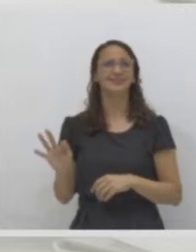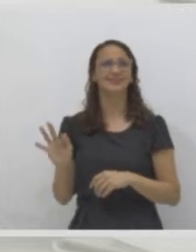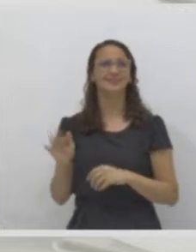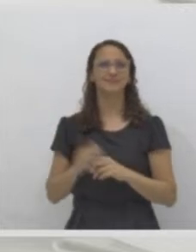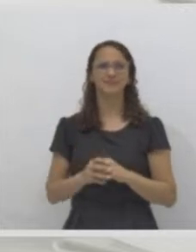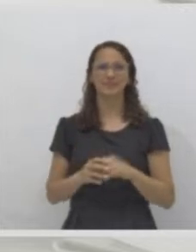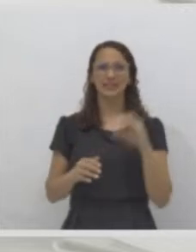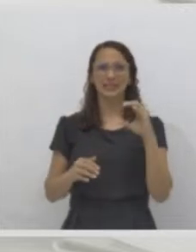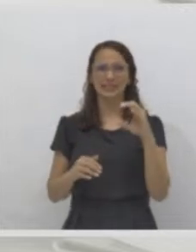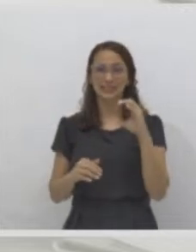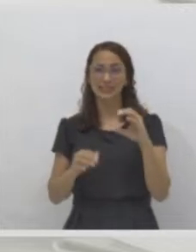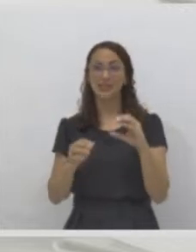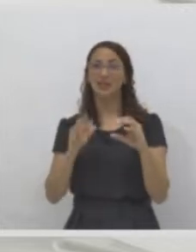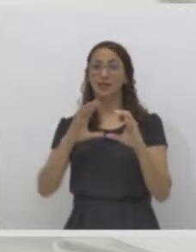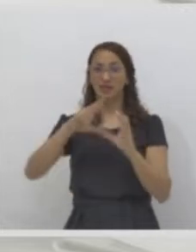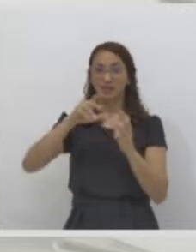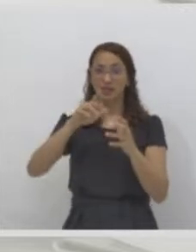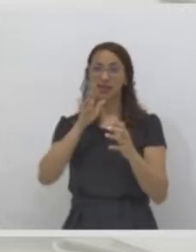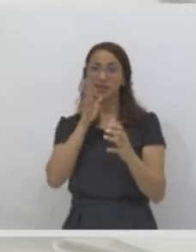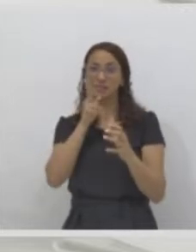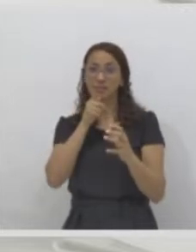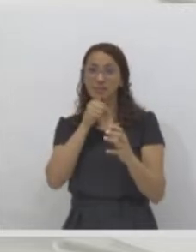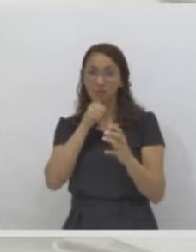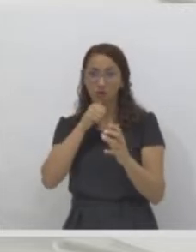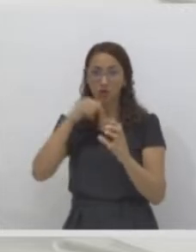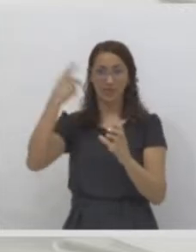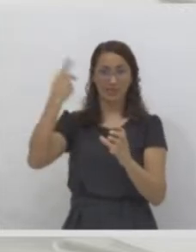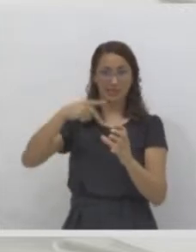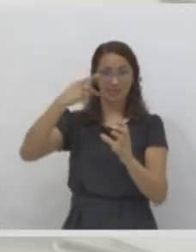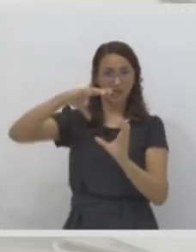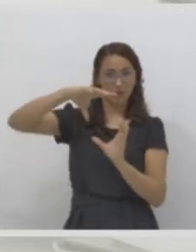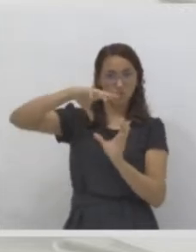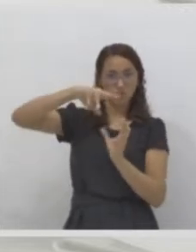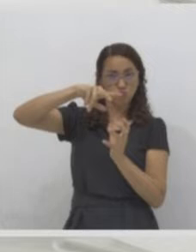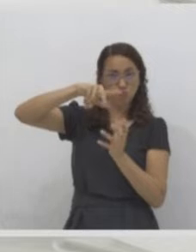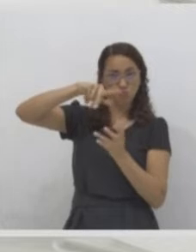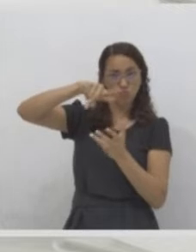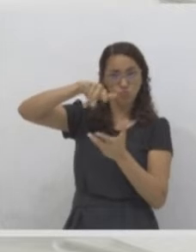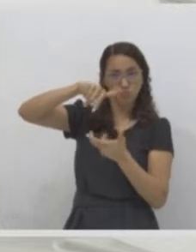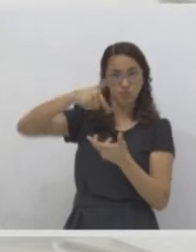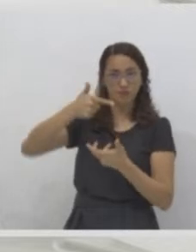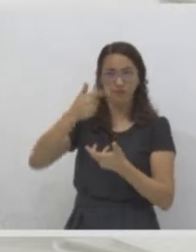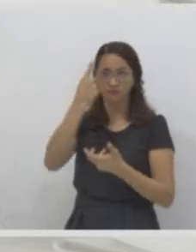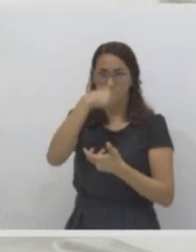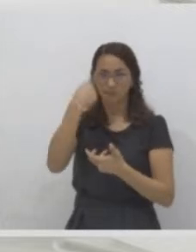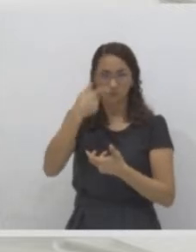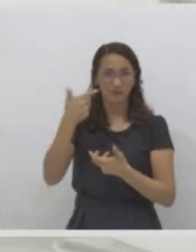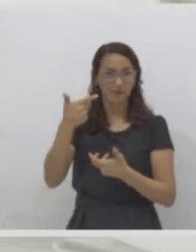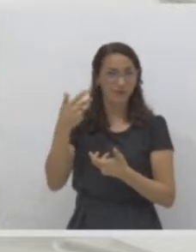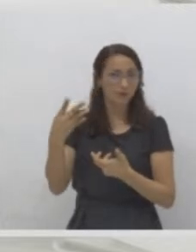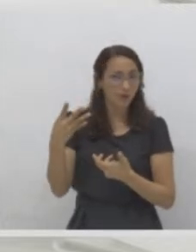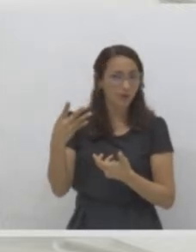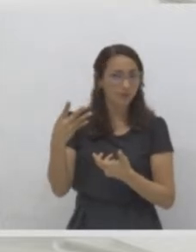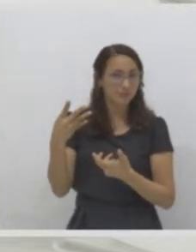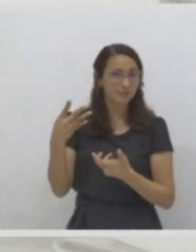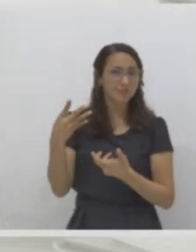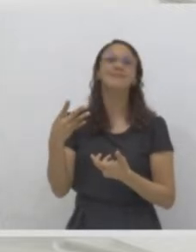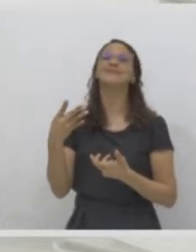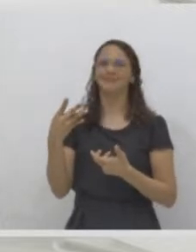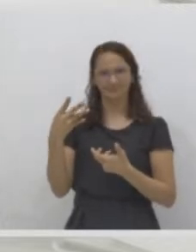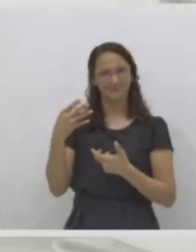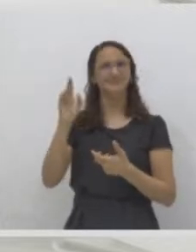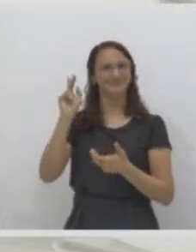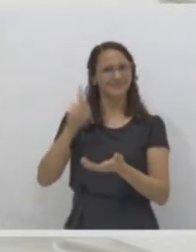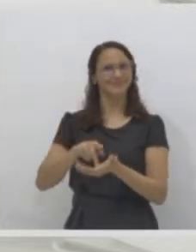aproximadamente 24 horas para completar uma volta em torno do seu próprio eixo? Tá certo. É